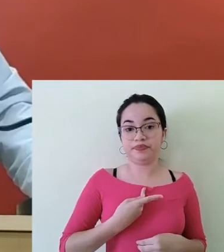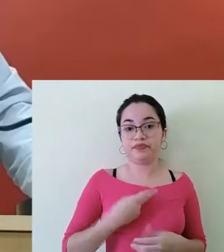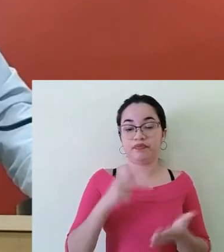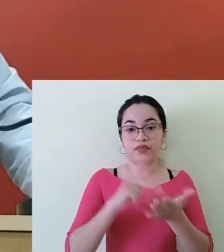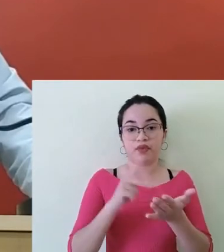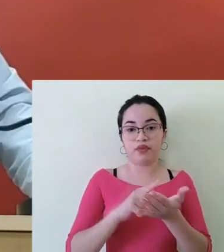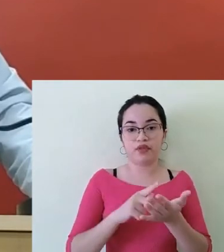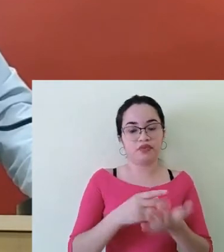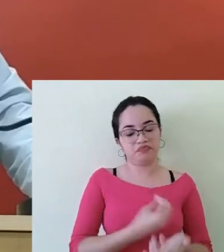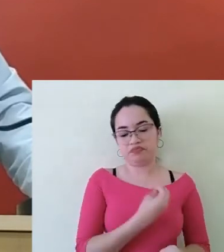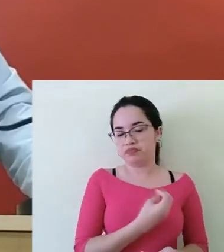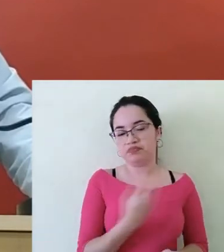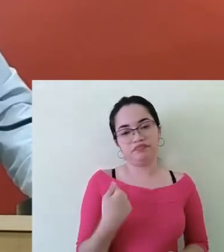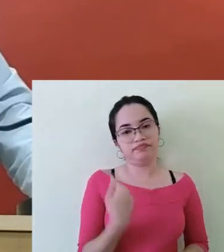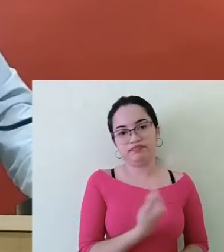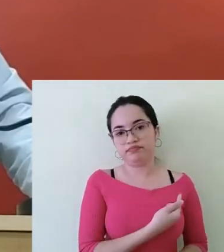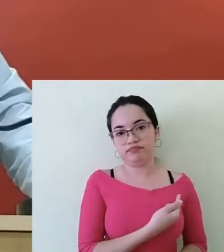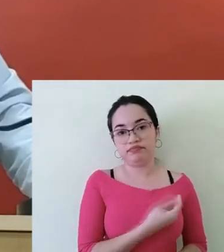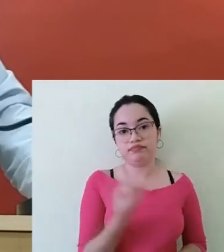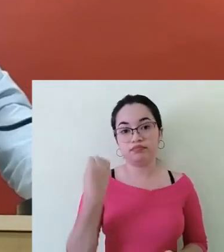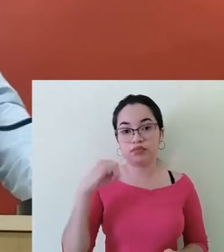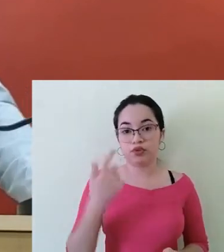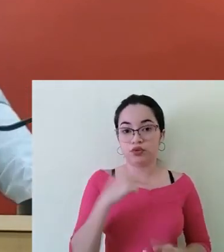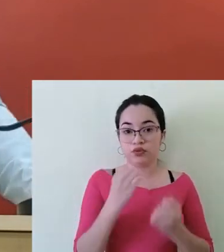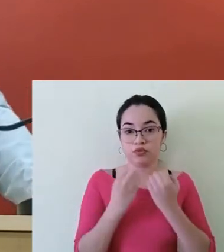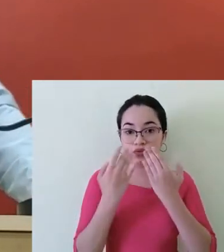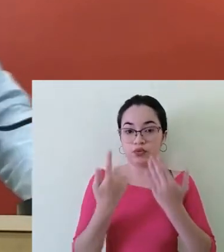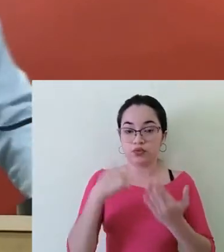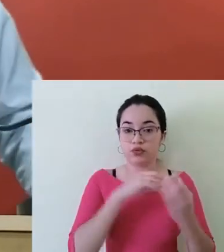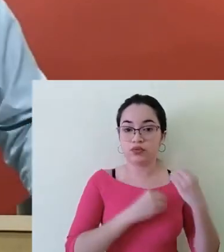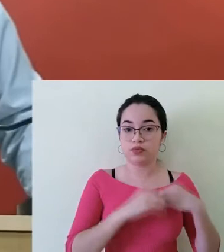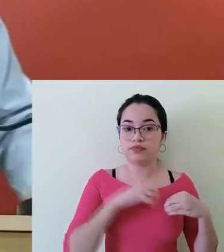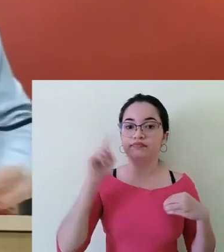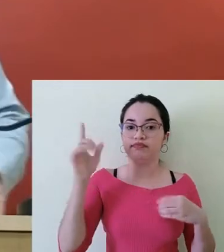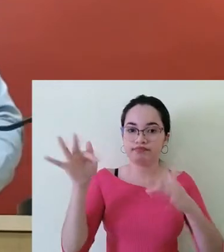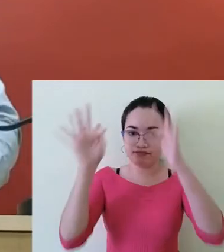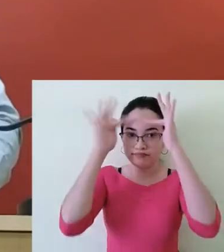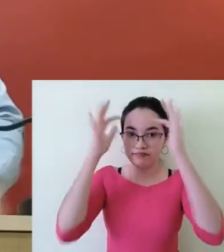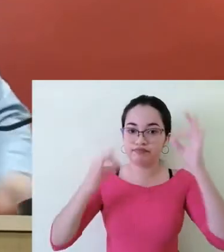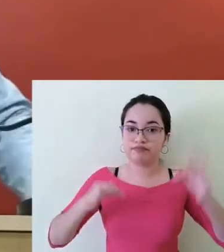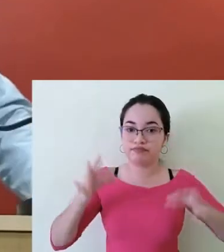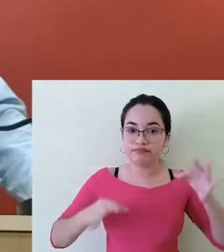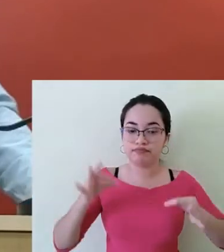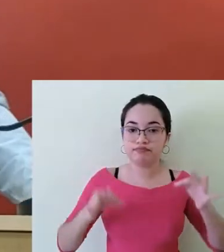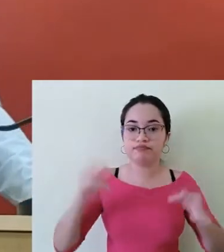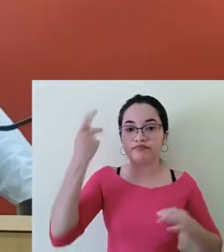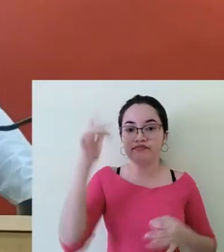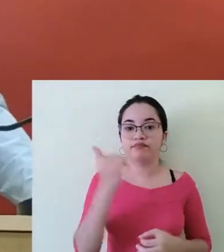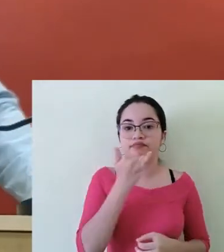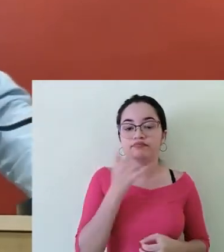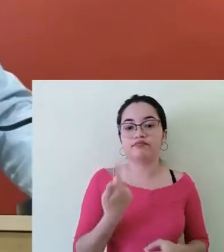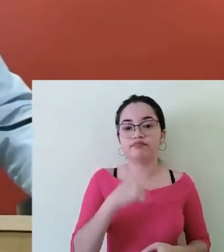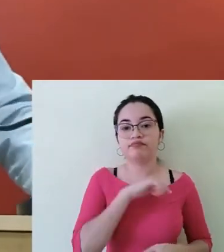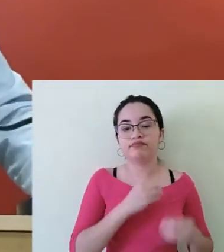mesmos, e a verdade não está em nós. Se confessarmos os nossos pecados, ele é fiel e justo